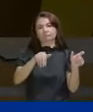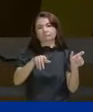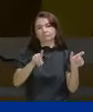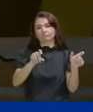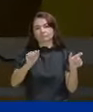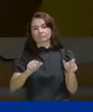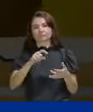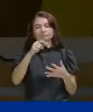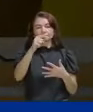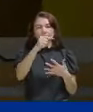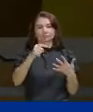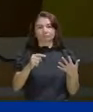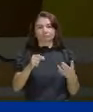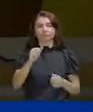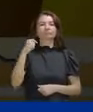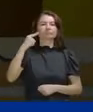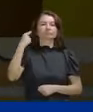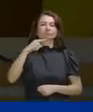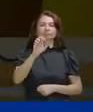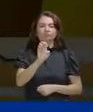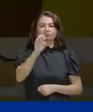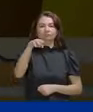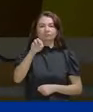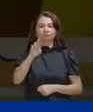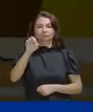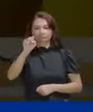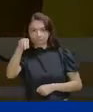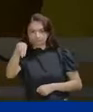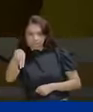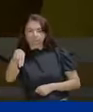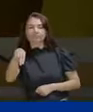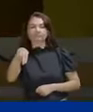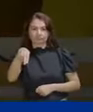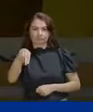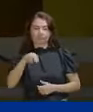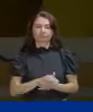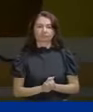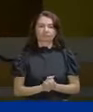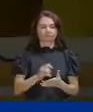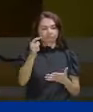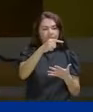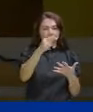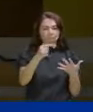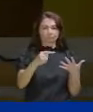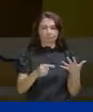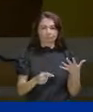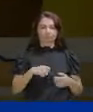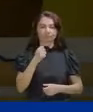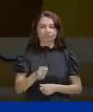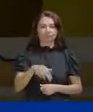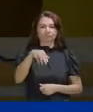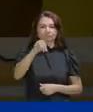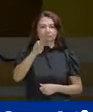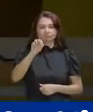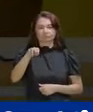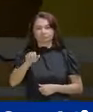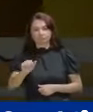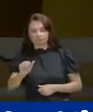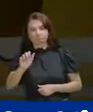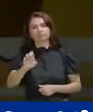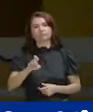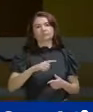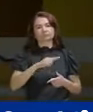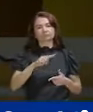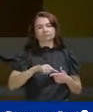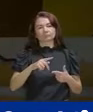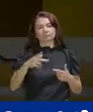Jardim, advogado Emerson Barbosa de Barbosa. Atuarão como vogais juízes Normande Souza, Paola